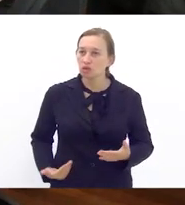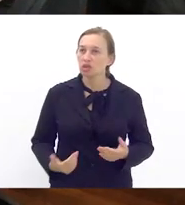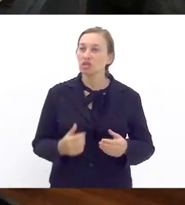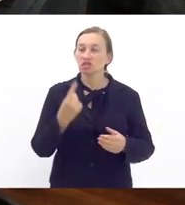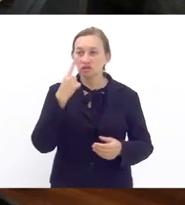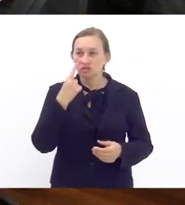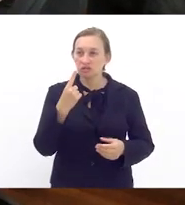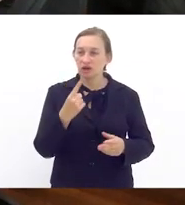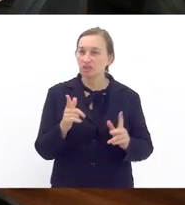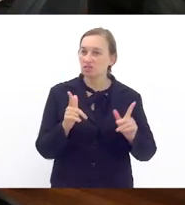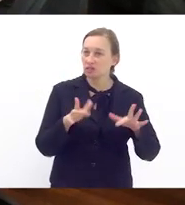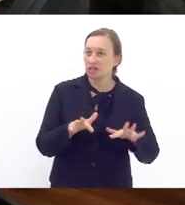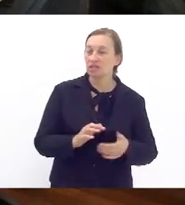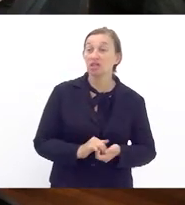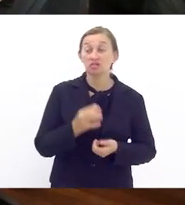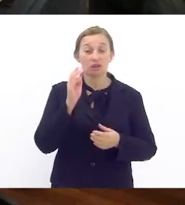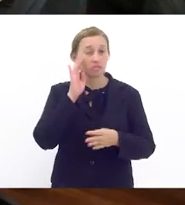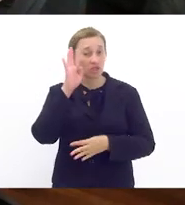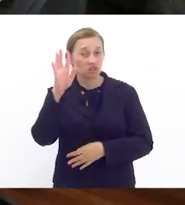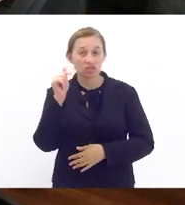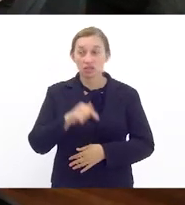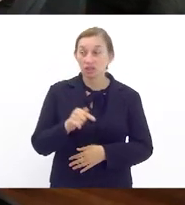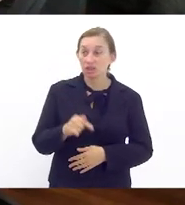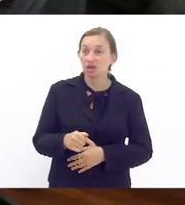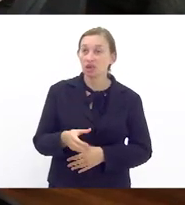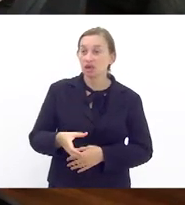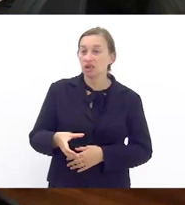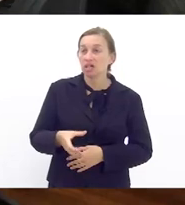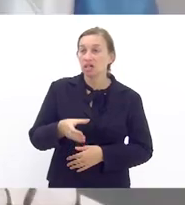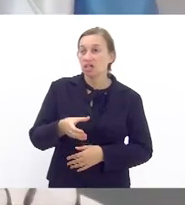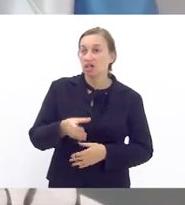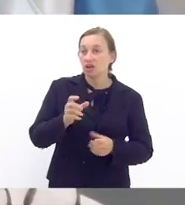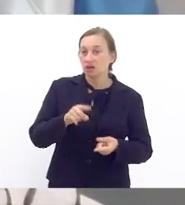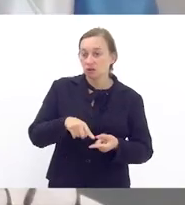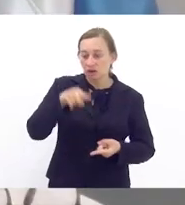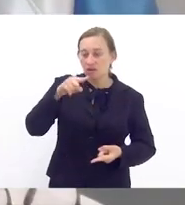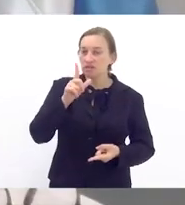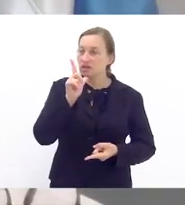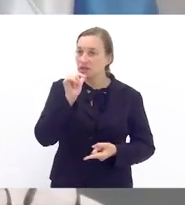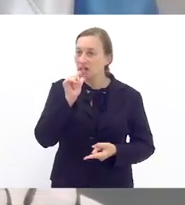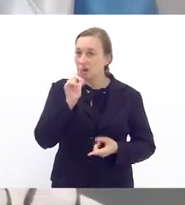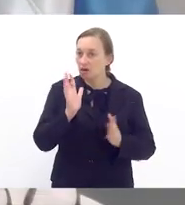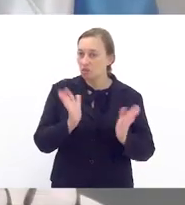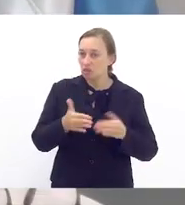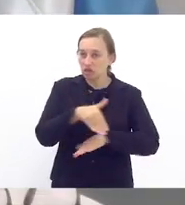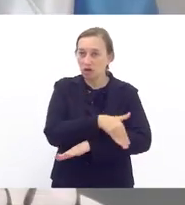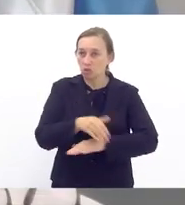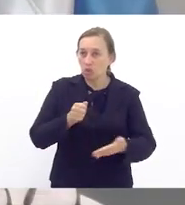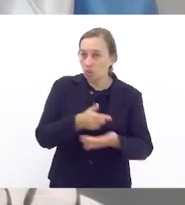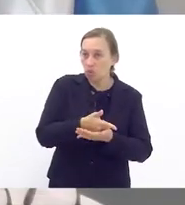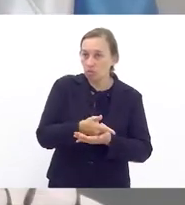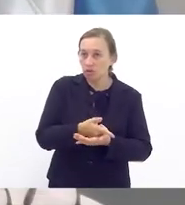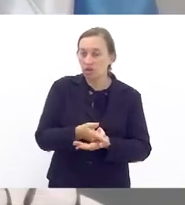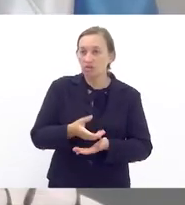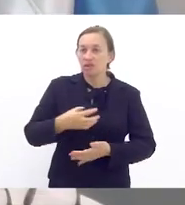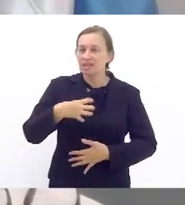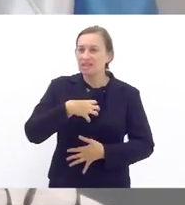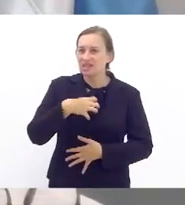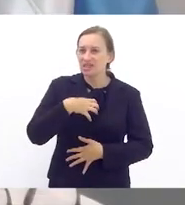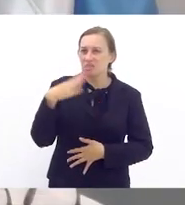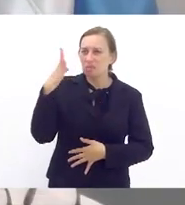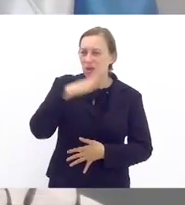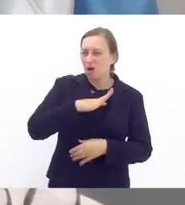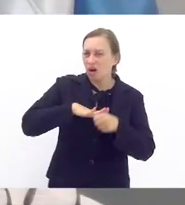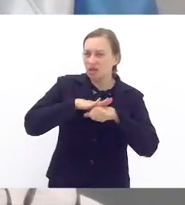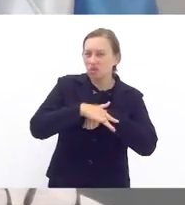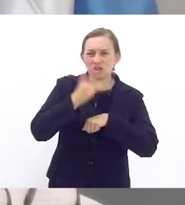causal, né? Porque eu fiquei imaginando aqui, a gente toma compra uma garrafinha d'água hoje na rua, toma, começa a passar mal de noite,